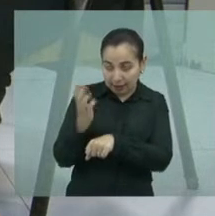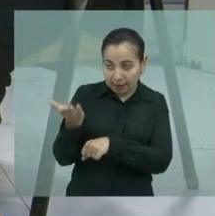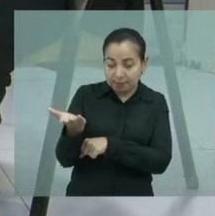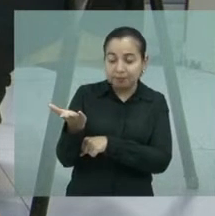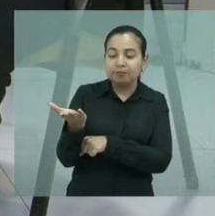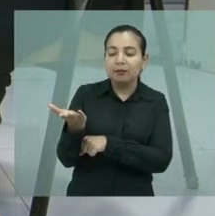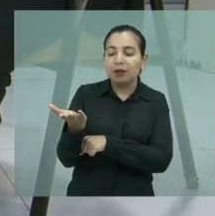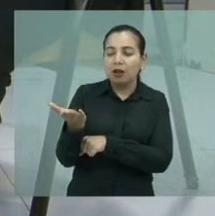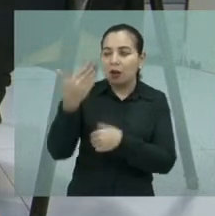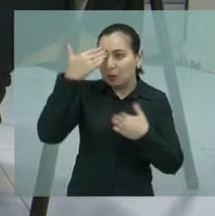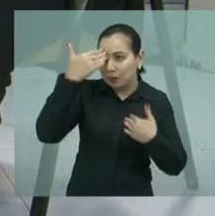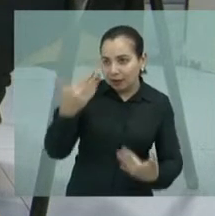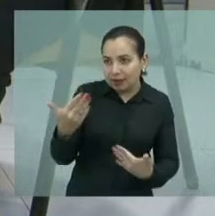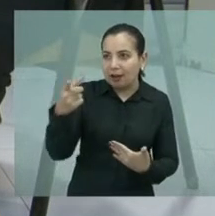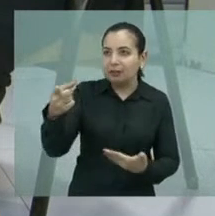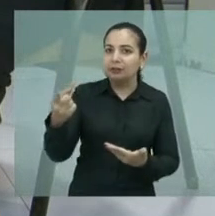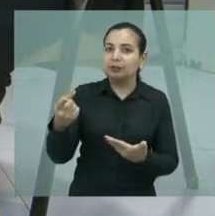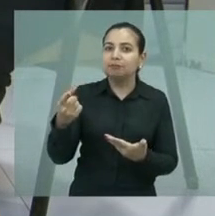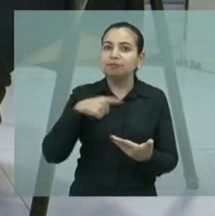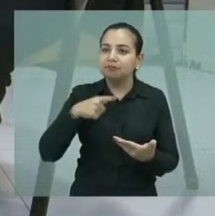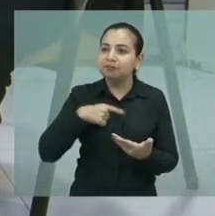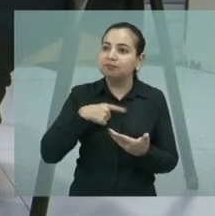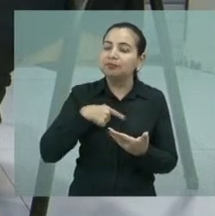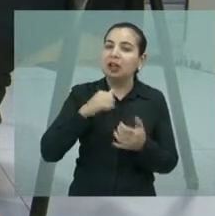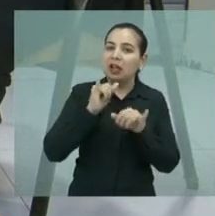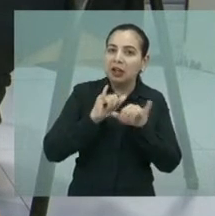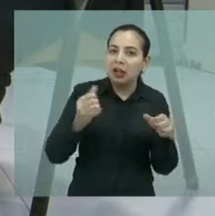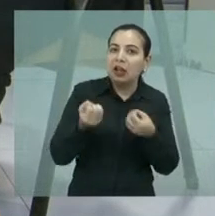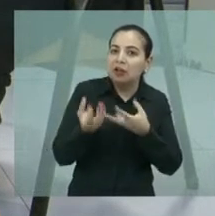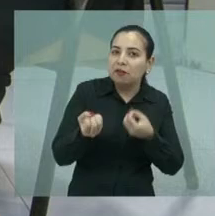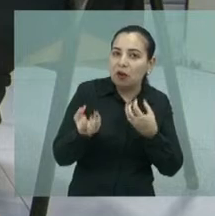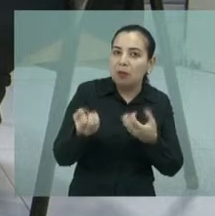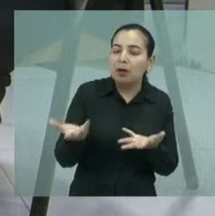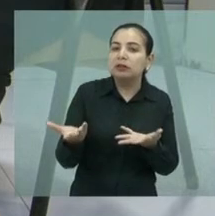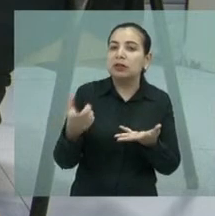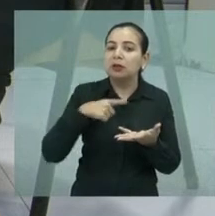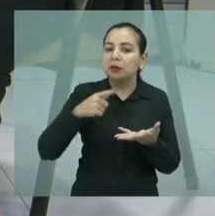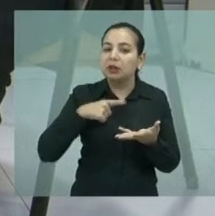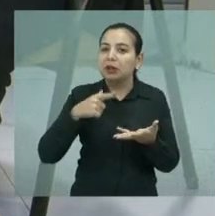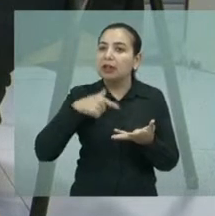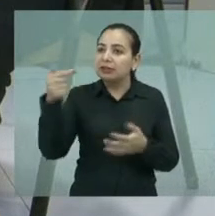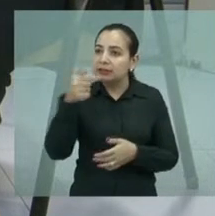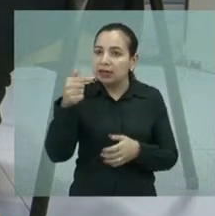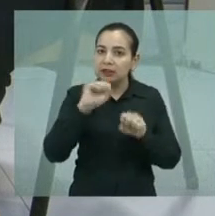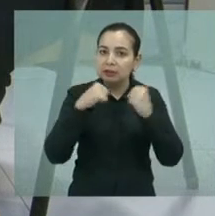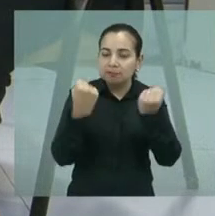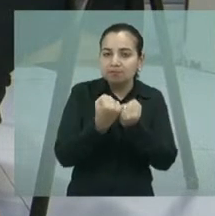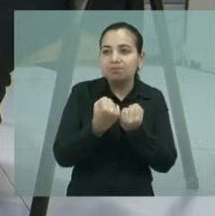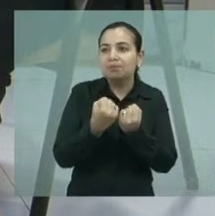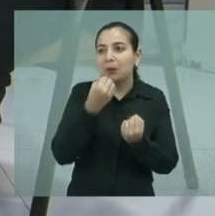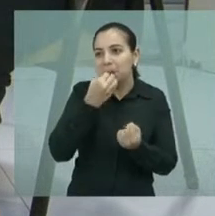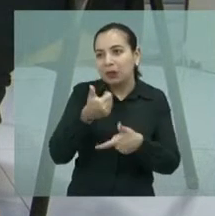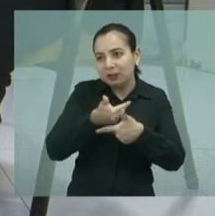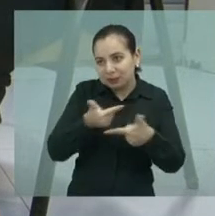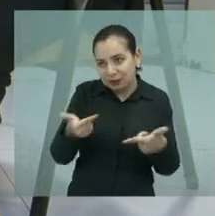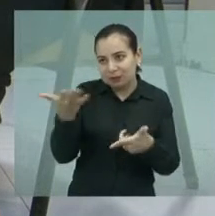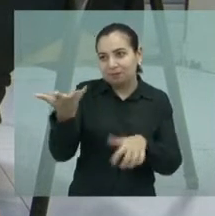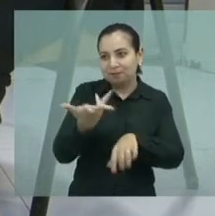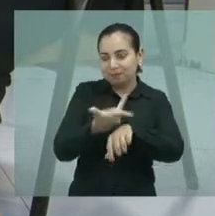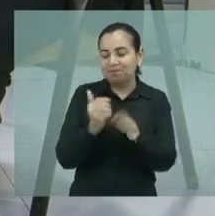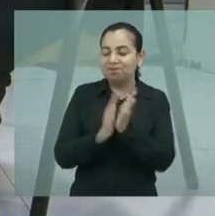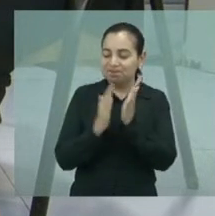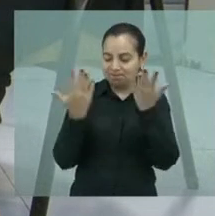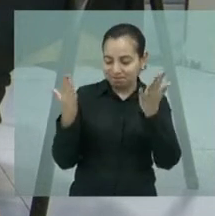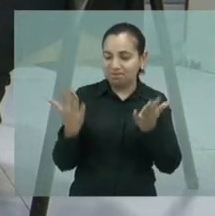agradeço por essas informações que o senhor prestou aqui a respeito deste 7º seminário e desejo sucesso nesse evento.